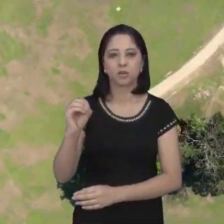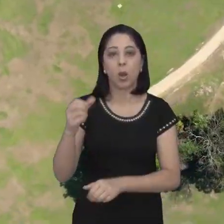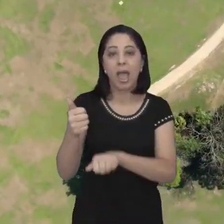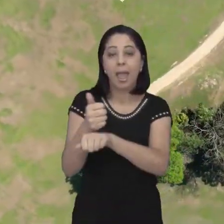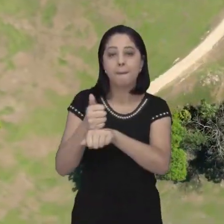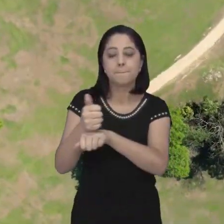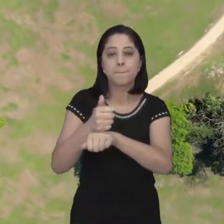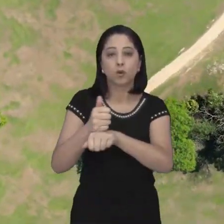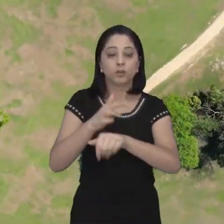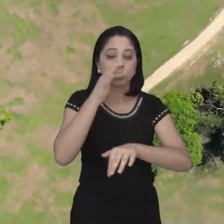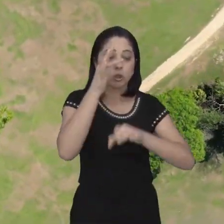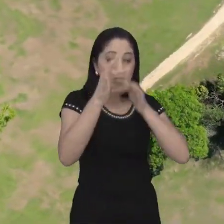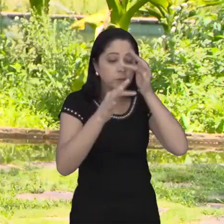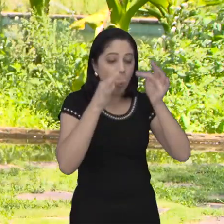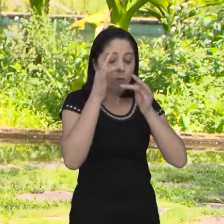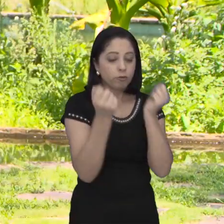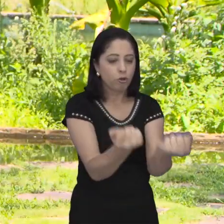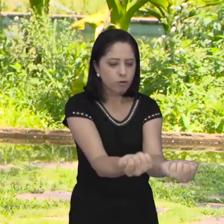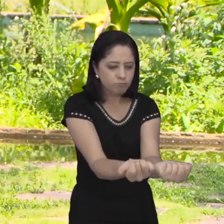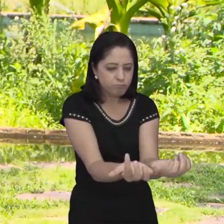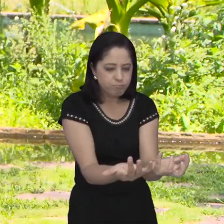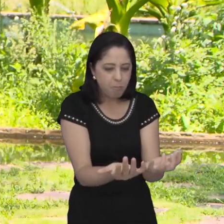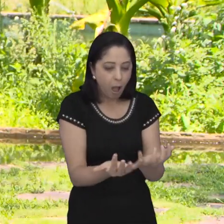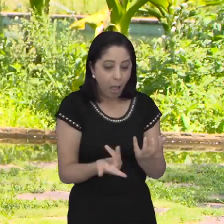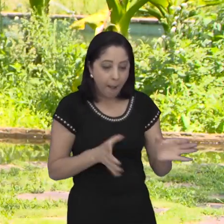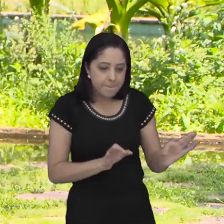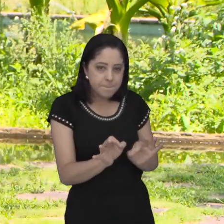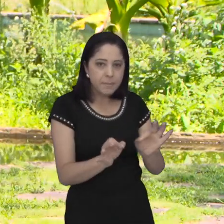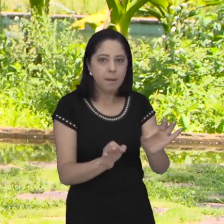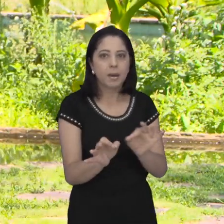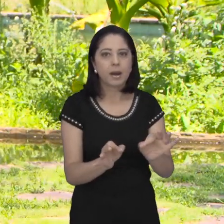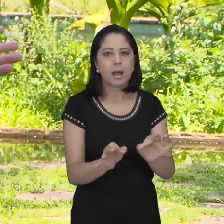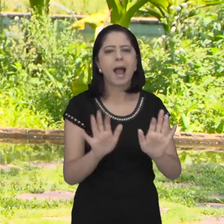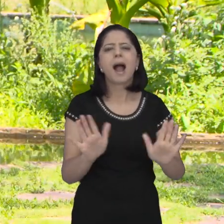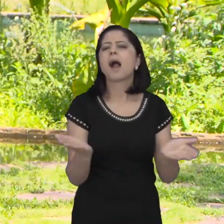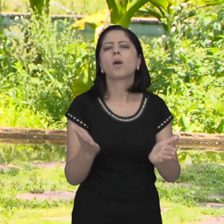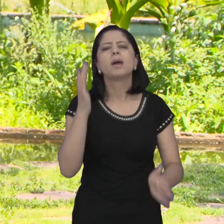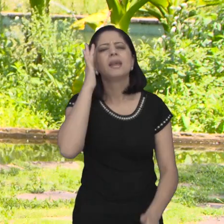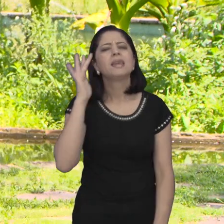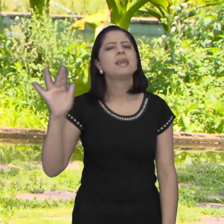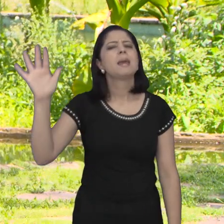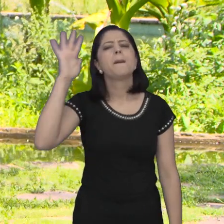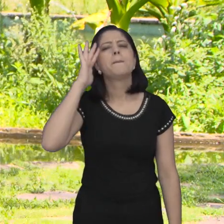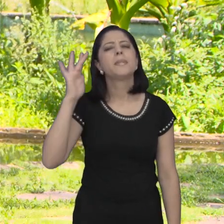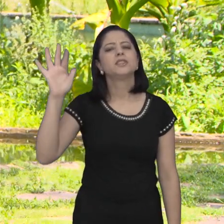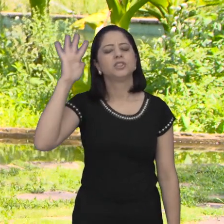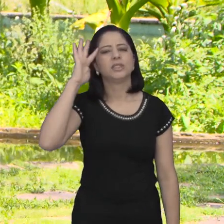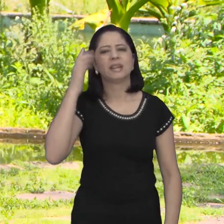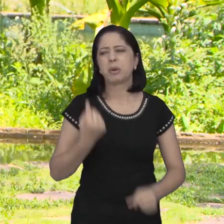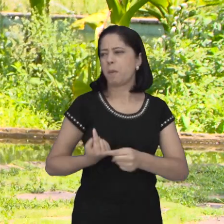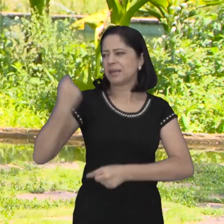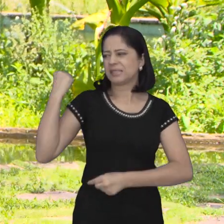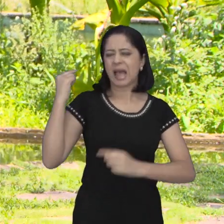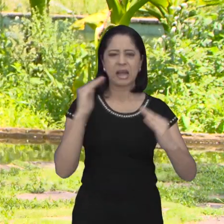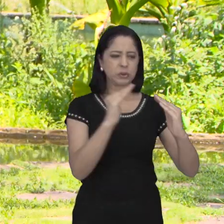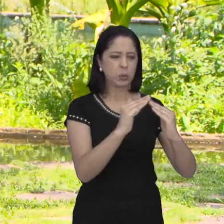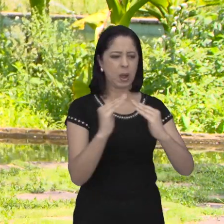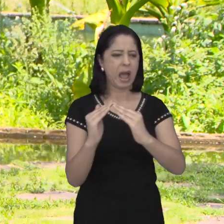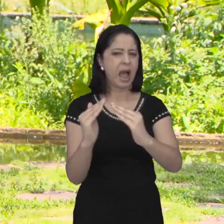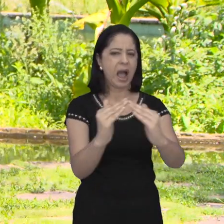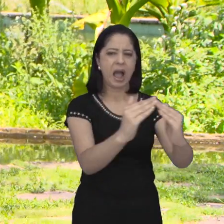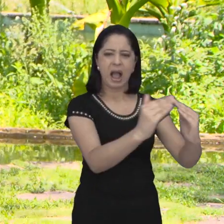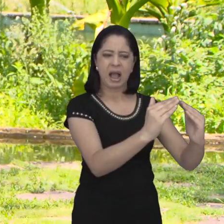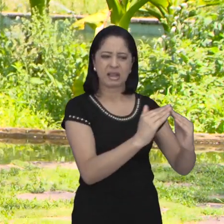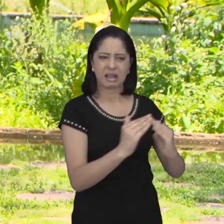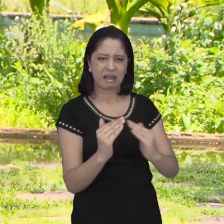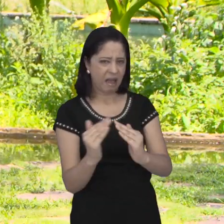muito inovadoras. Essa parede, quando você entra do terraço, a parede da direita, que é uma parede muito grande,